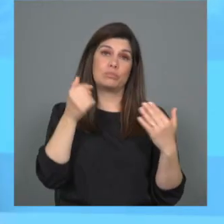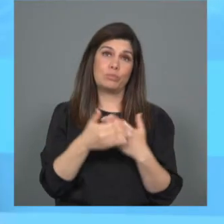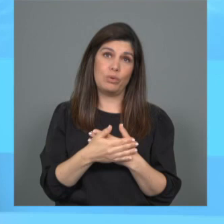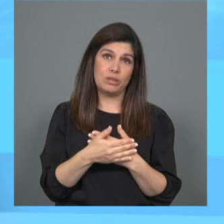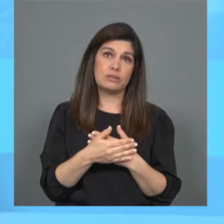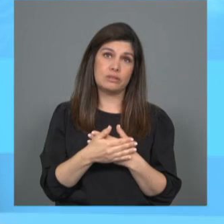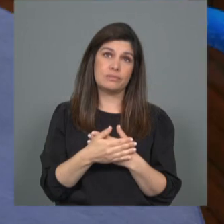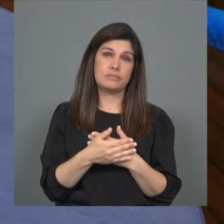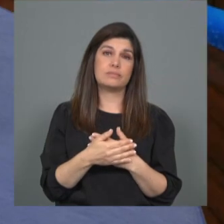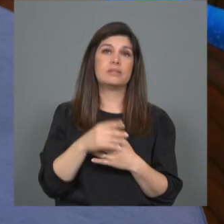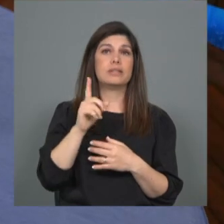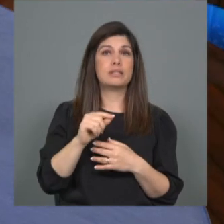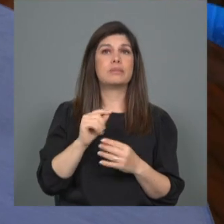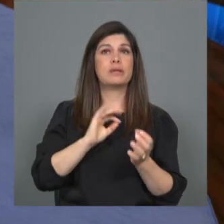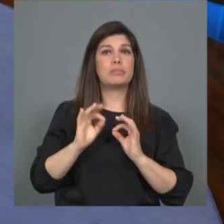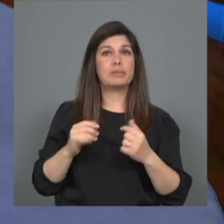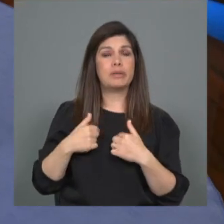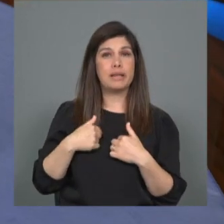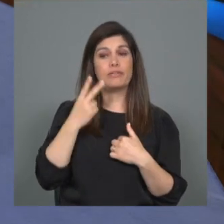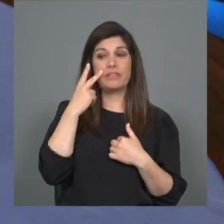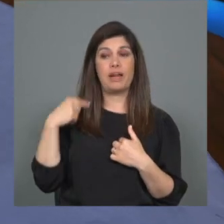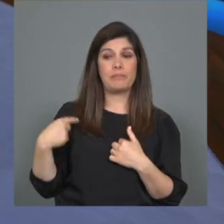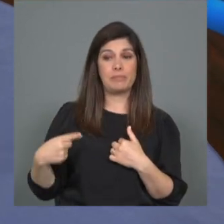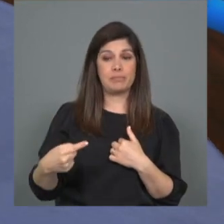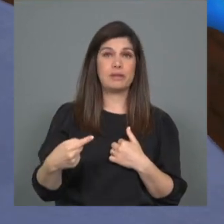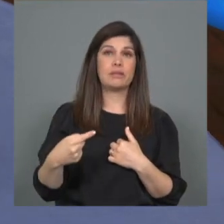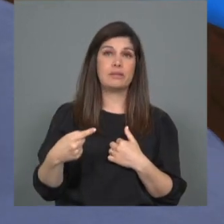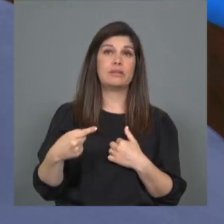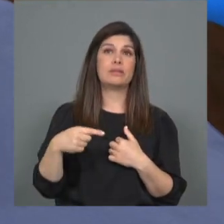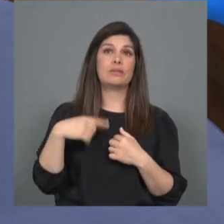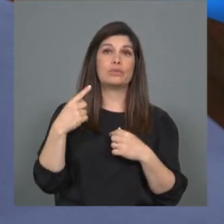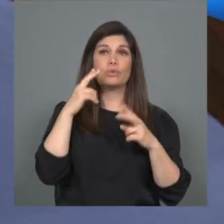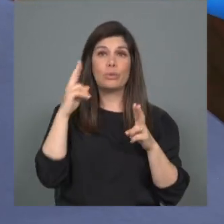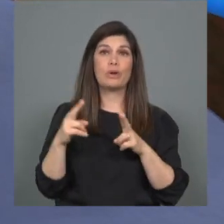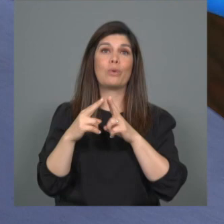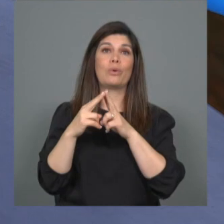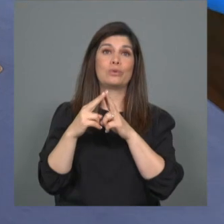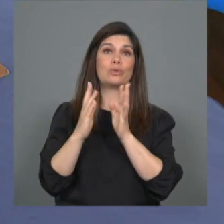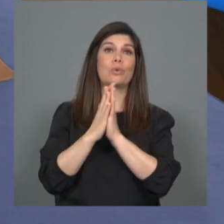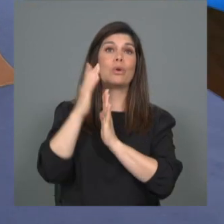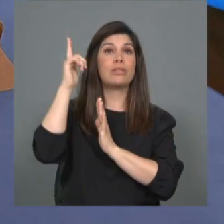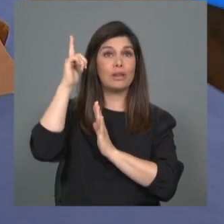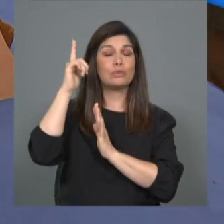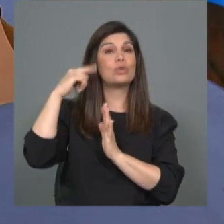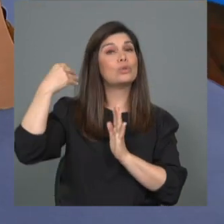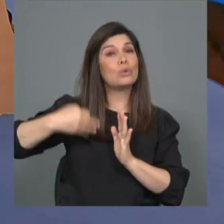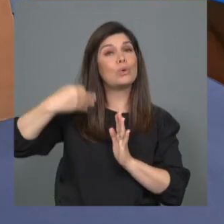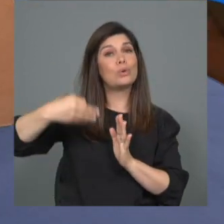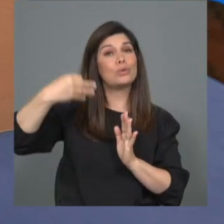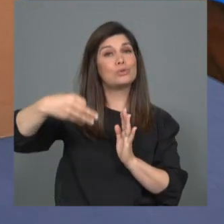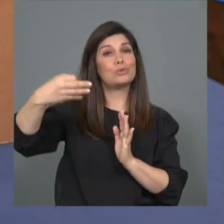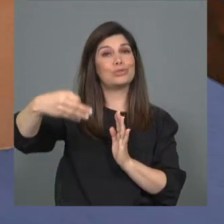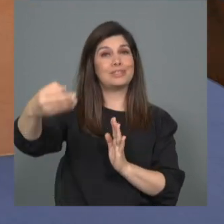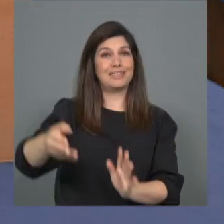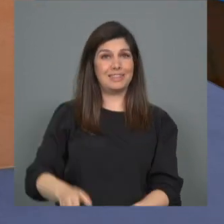estarmos preparados no dia-a-dia para o encontro que Deus quer fazer connosco todos os dias. E, portanto, termos